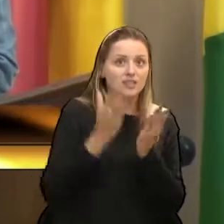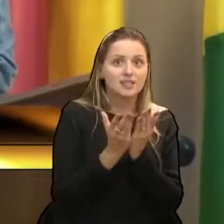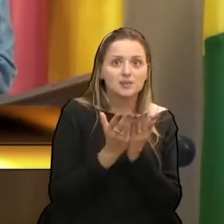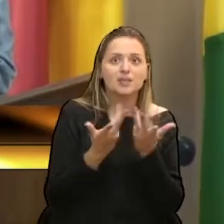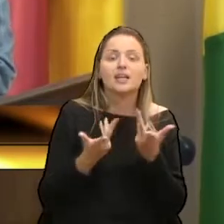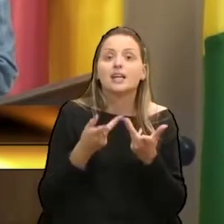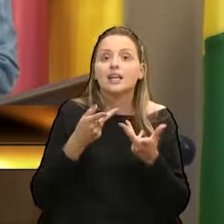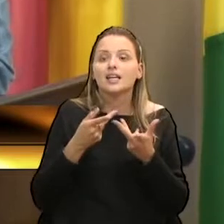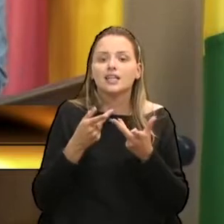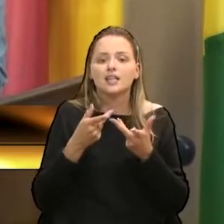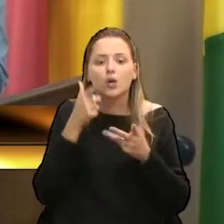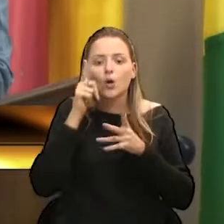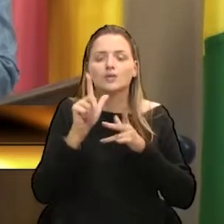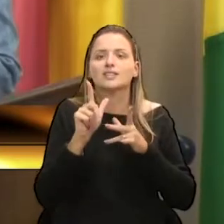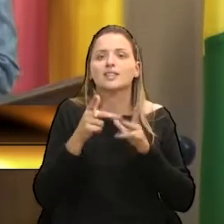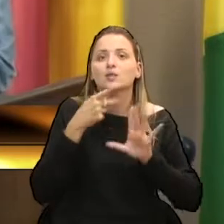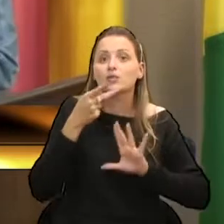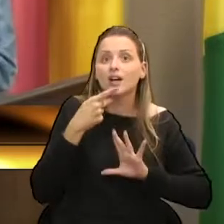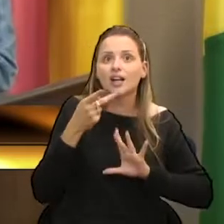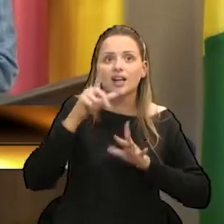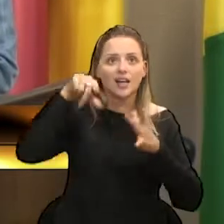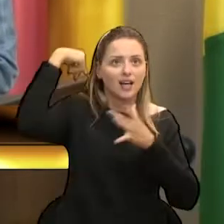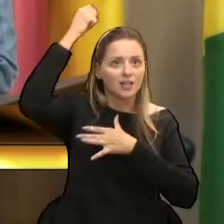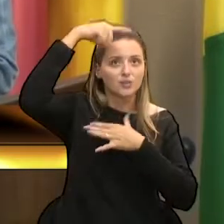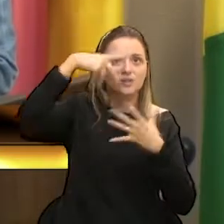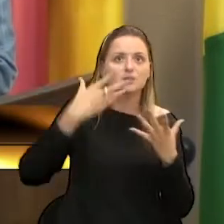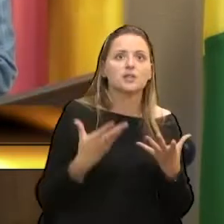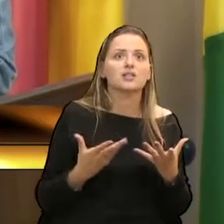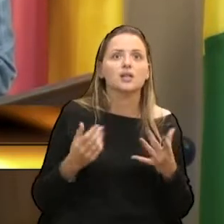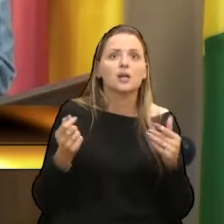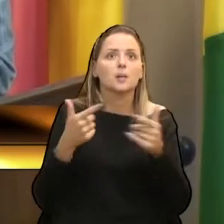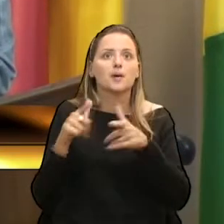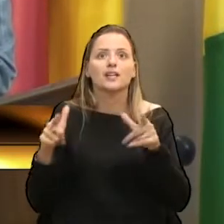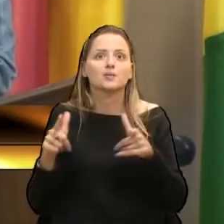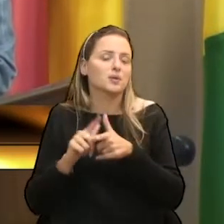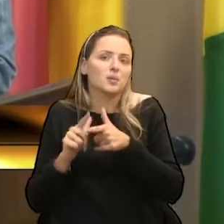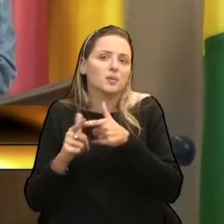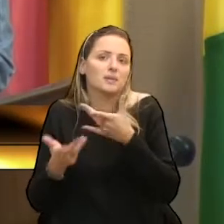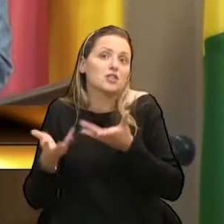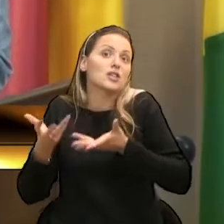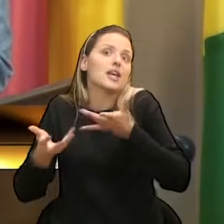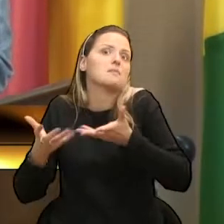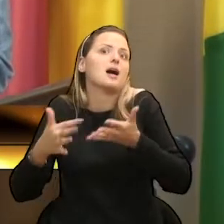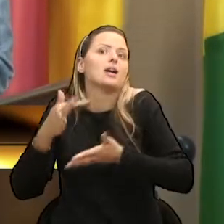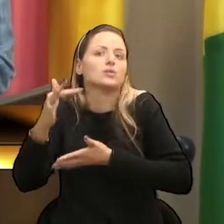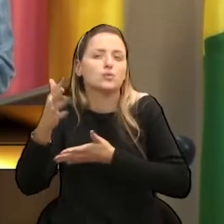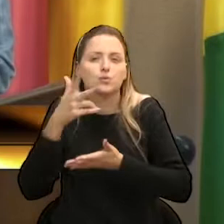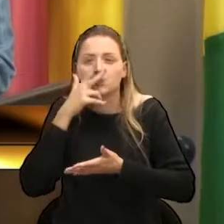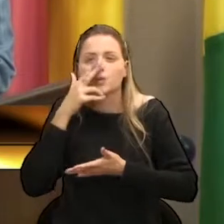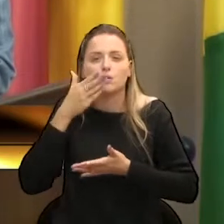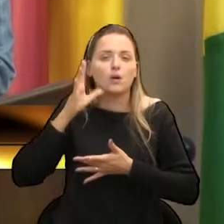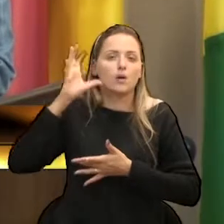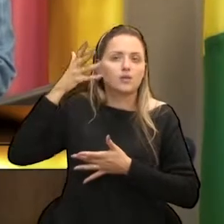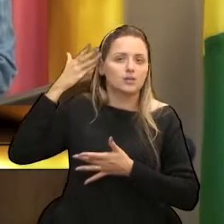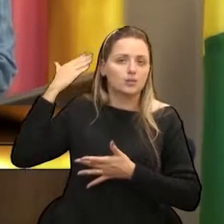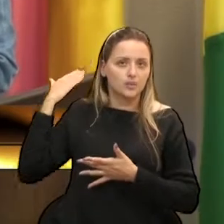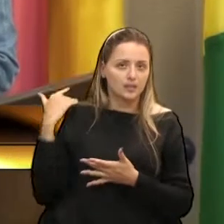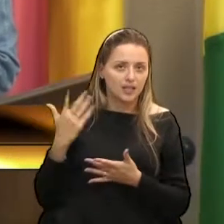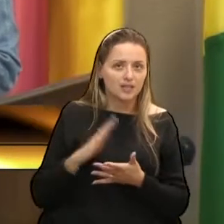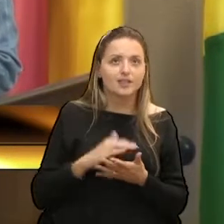sobre Espiritismo sem medo que as obras possam ser queimadas ali fora. Eu acho que isso é de fundamental